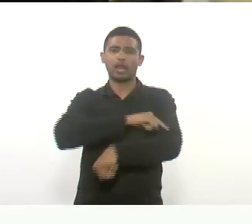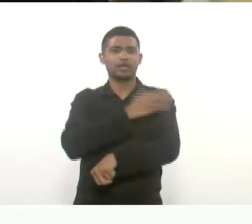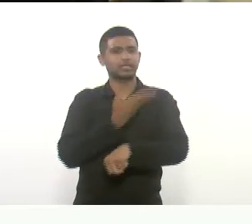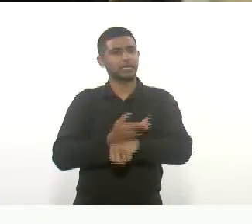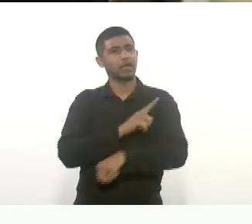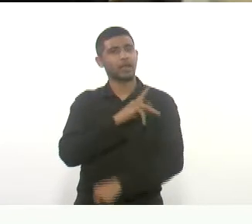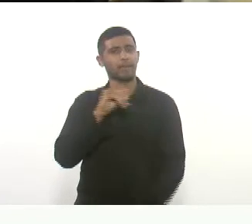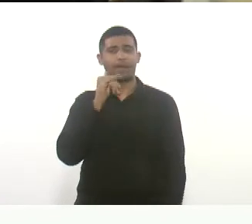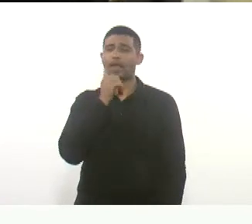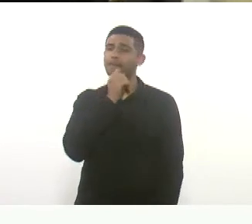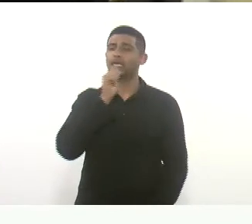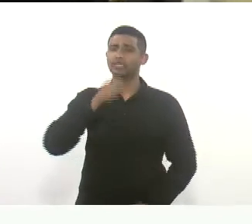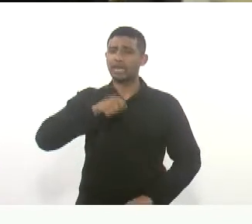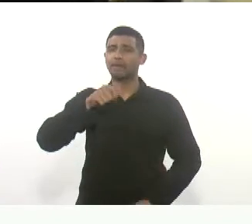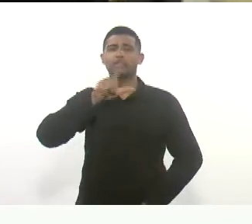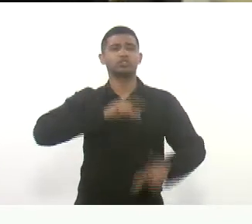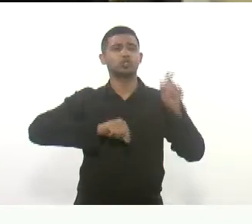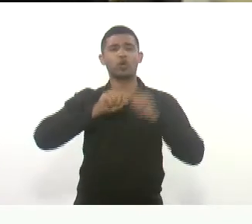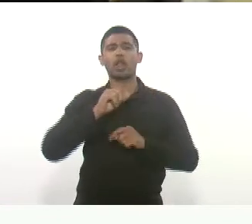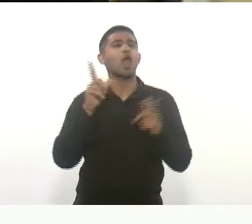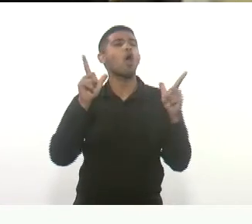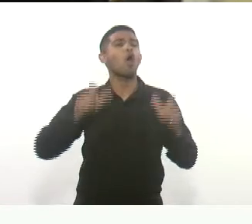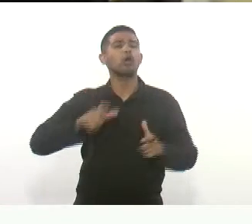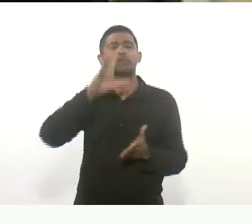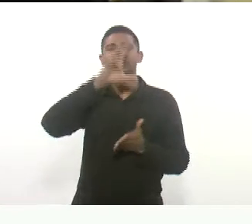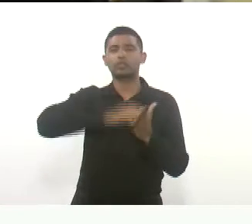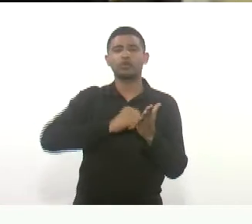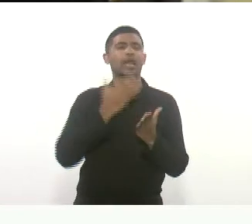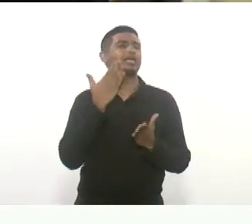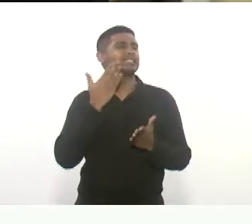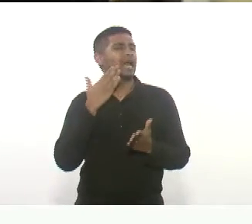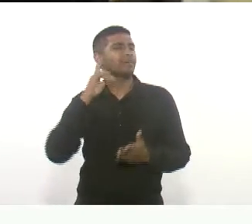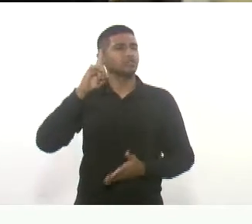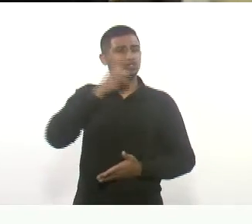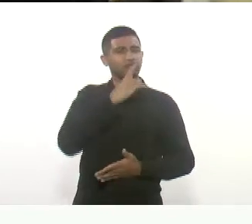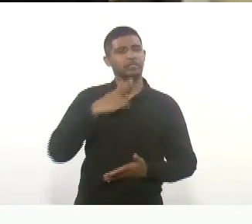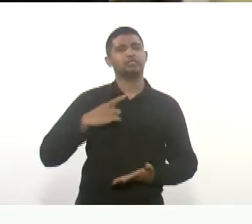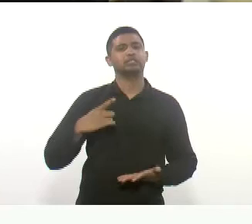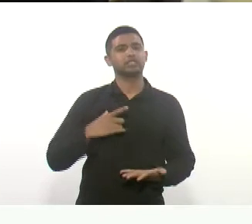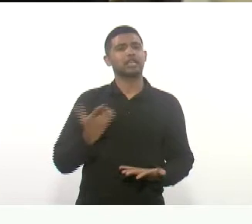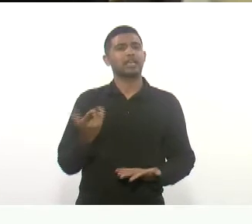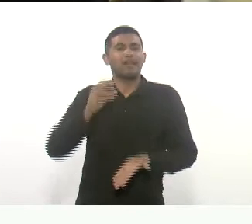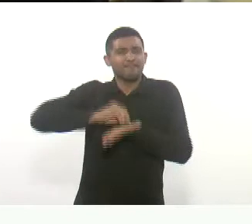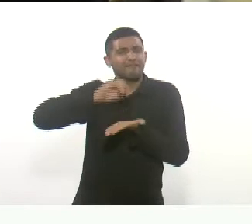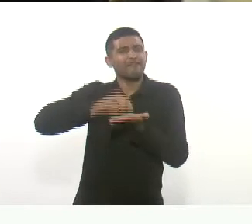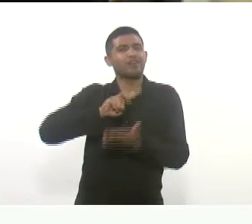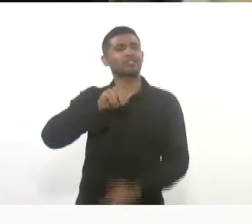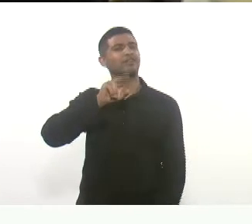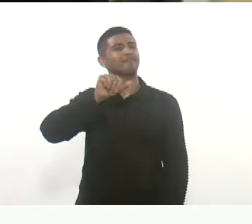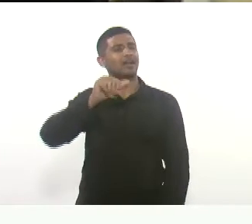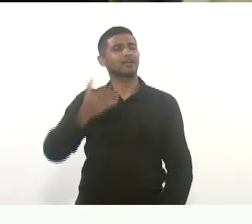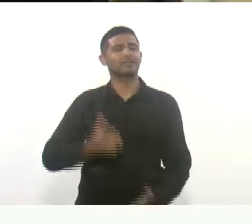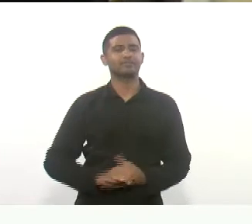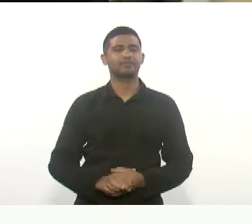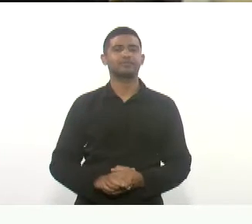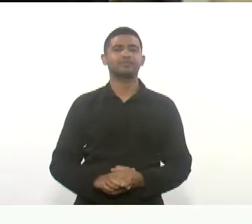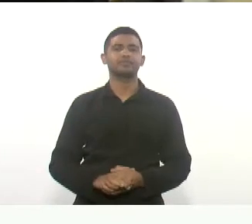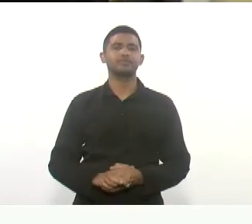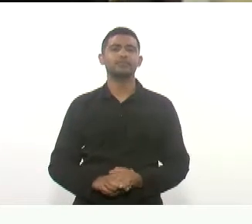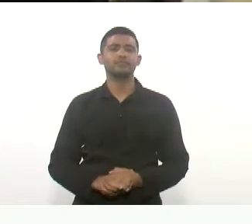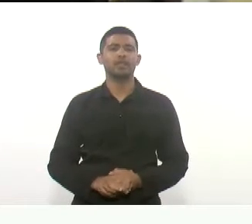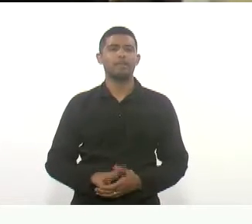os pais podem escolher aonde matricular seus filhos, sabendo dessa dificuldade no déficit de vagas, mas nada